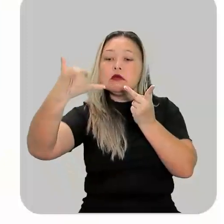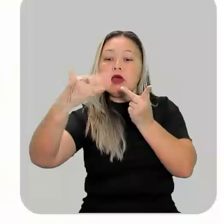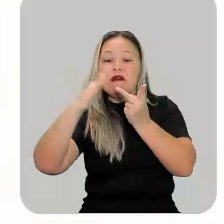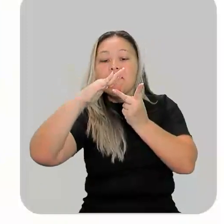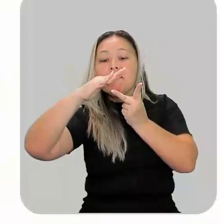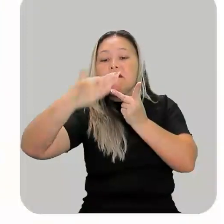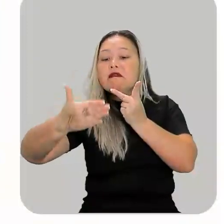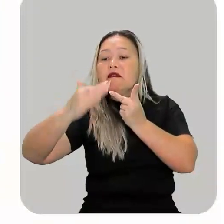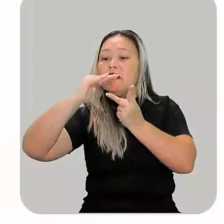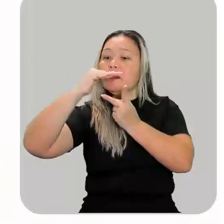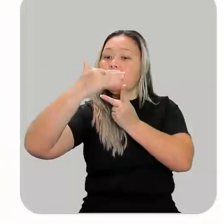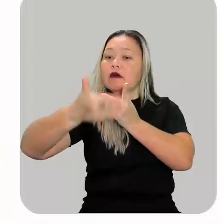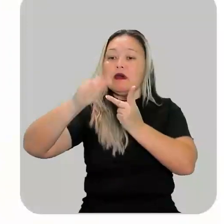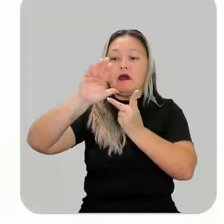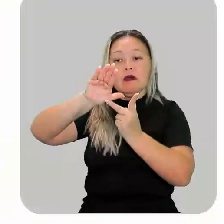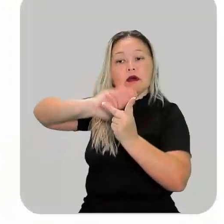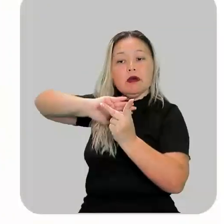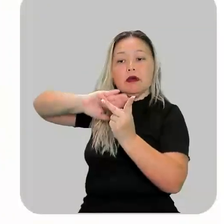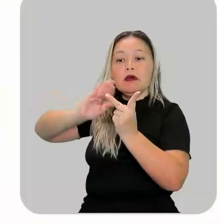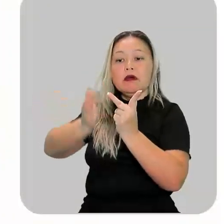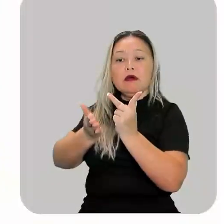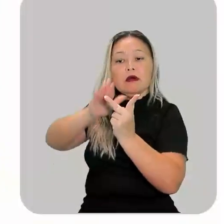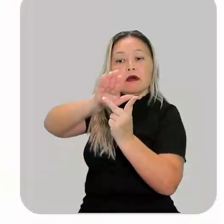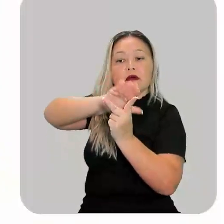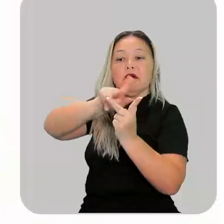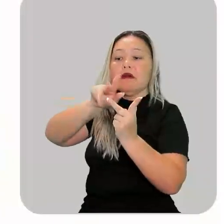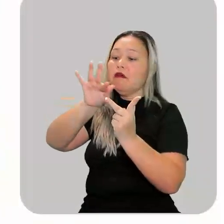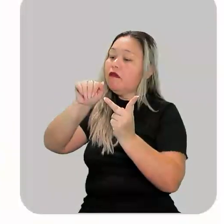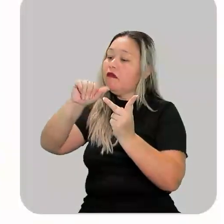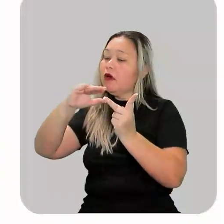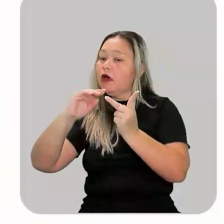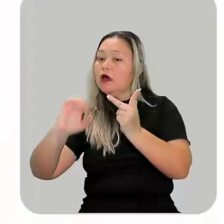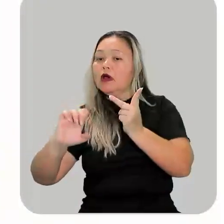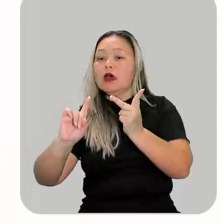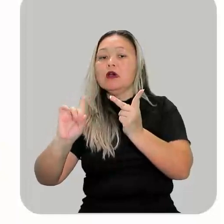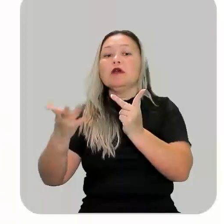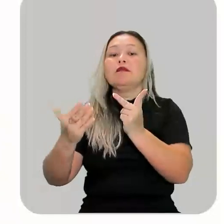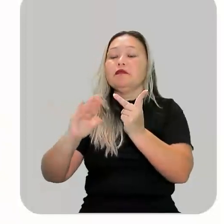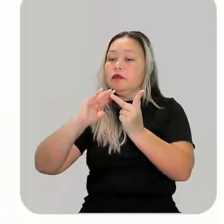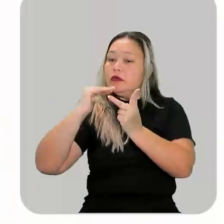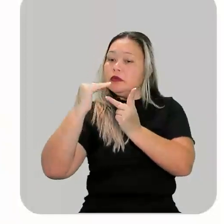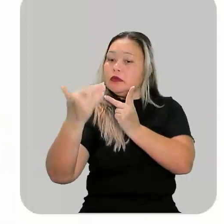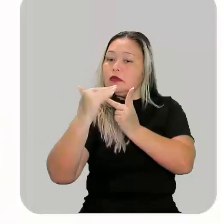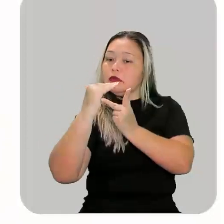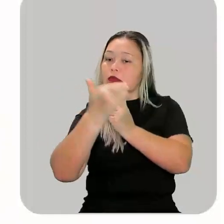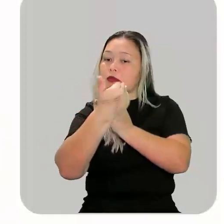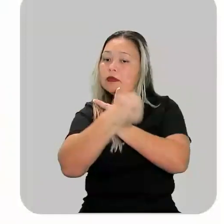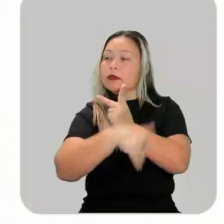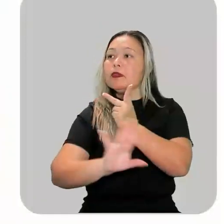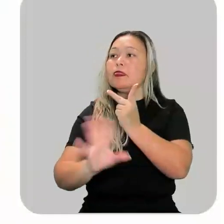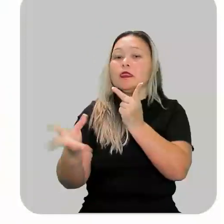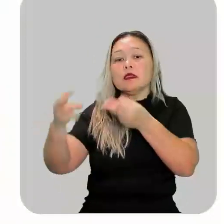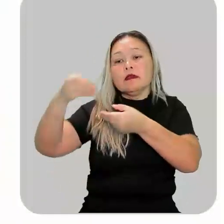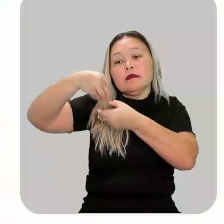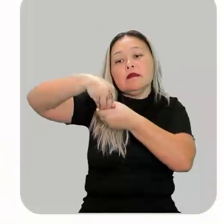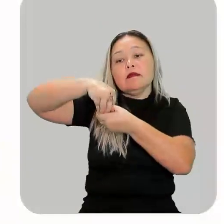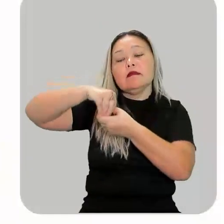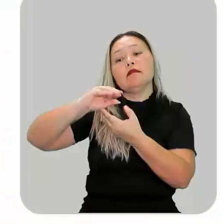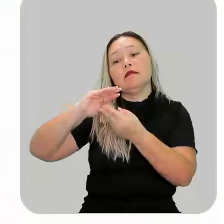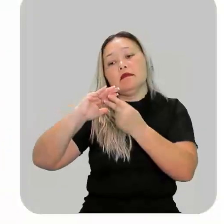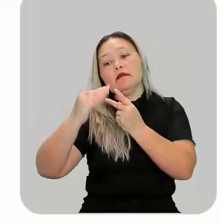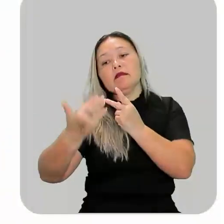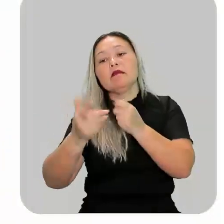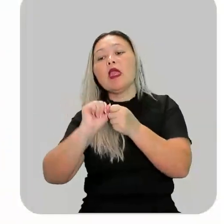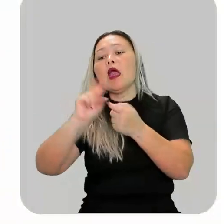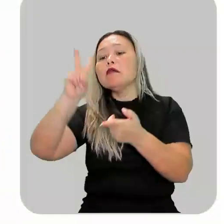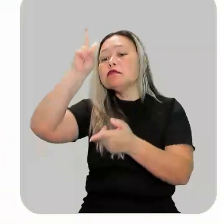faces? As faces são as figuras geométricas planas. As faces é aquelas que são formadas, né? Pelas arestas se forma uma figura plana.